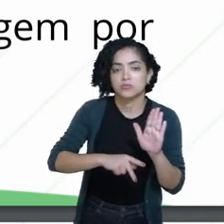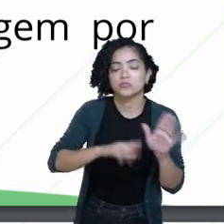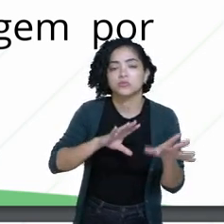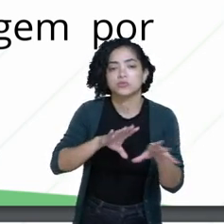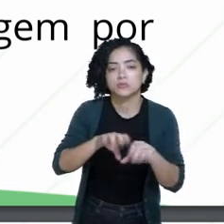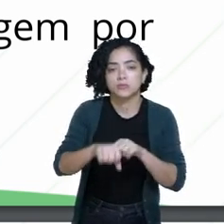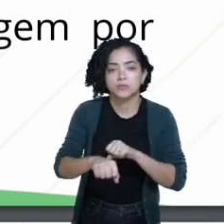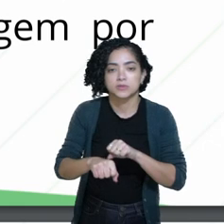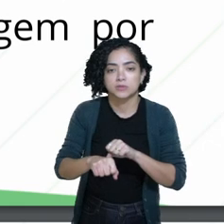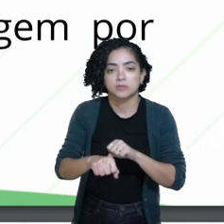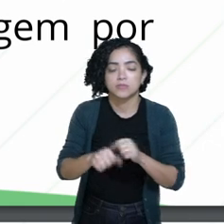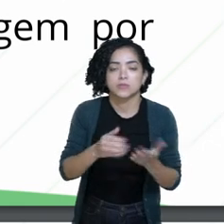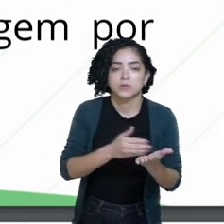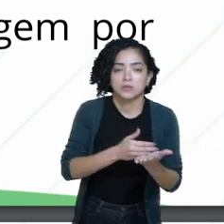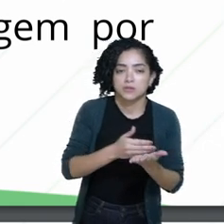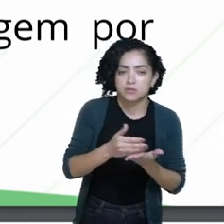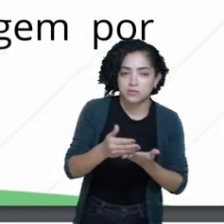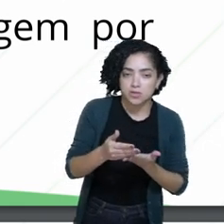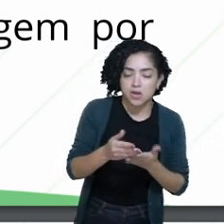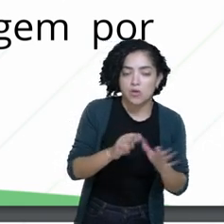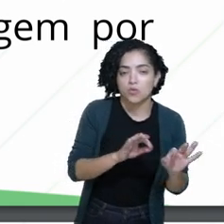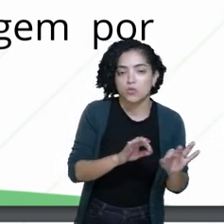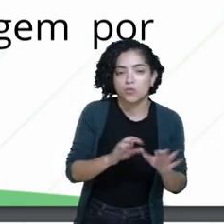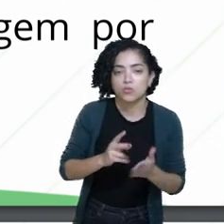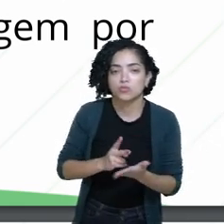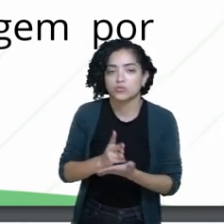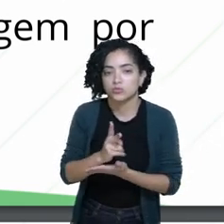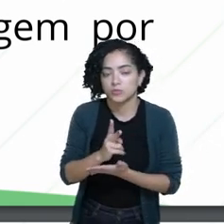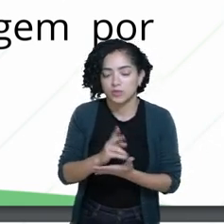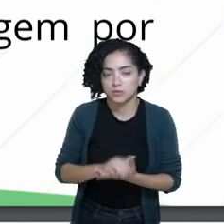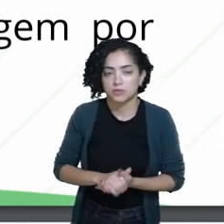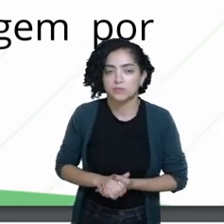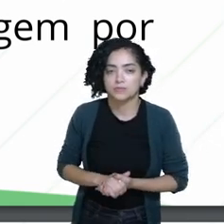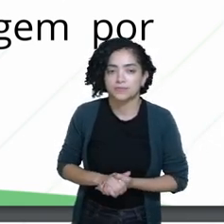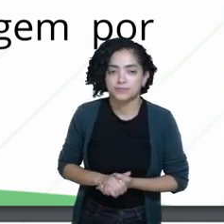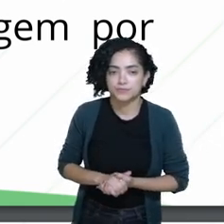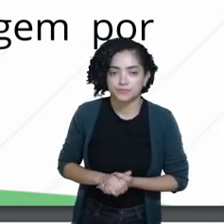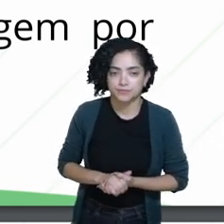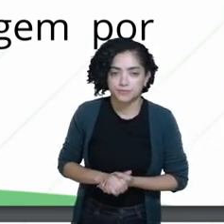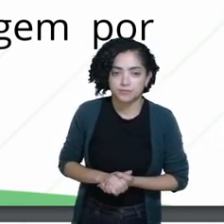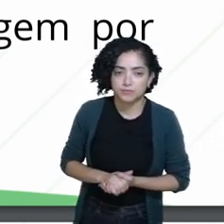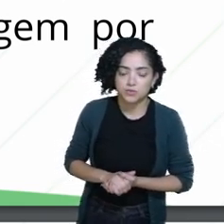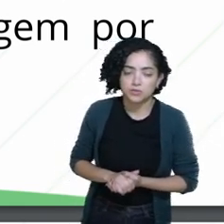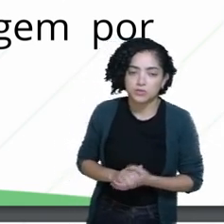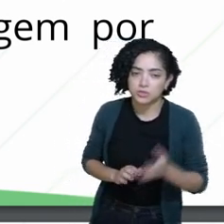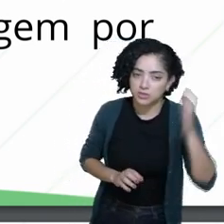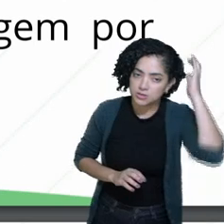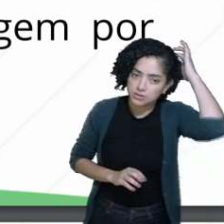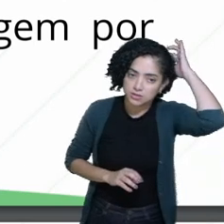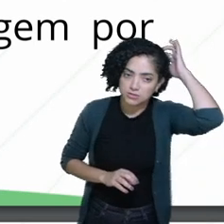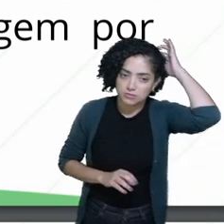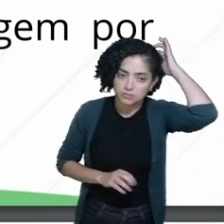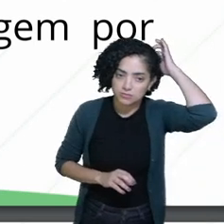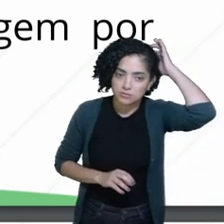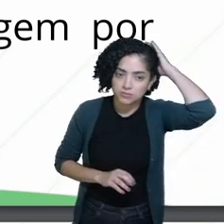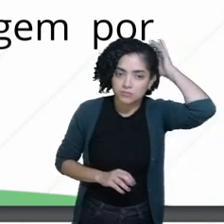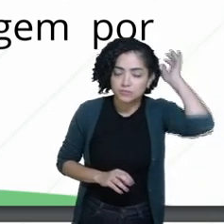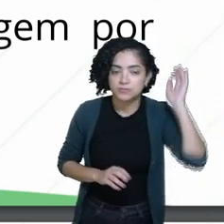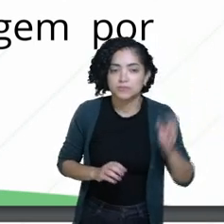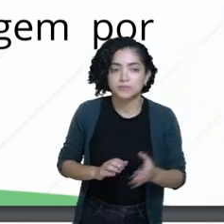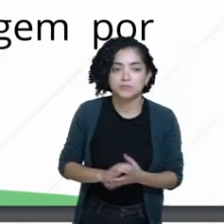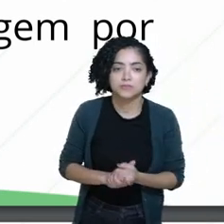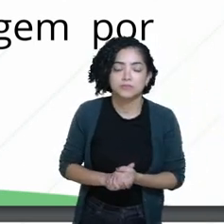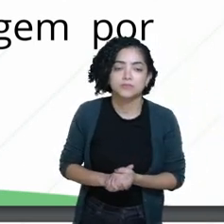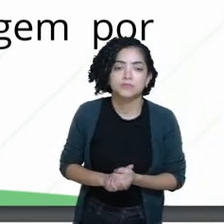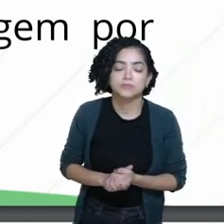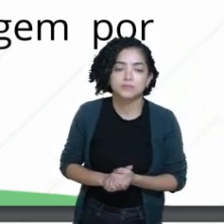Inicial continuada né Eh temos aí né referenciais curriculares embora muito bem assinalados com críticas